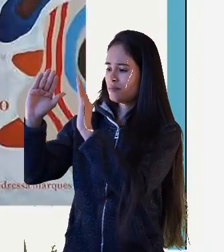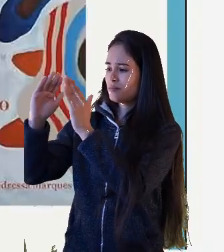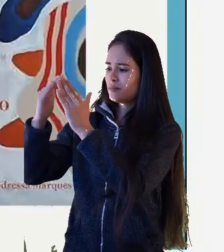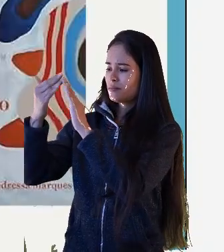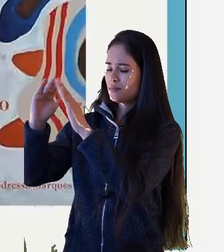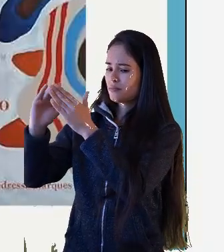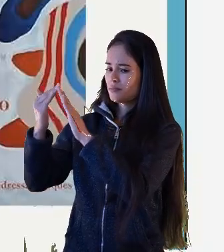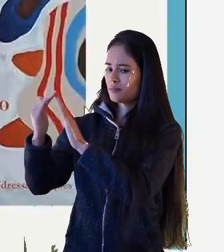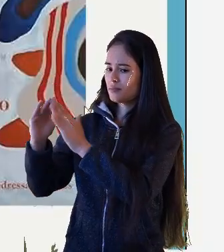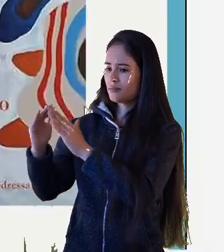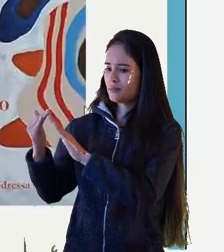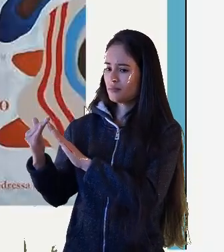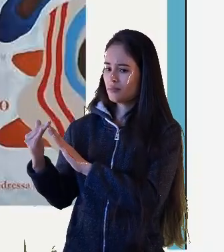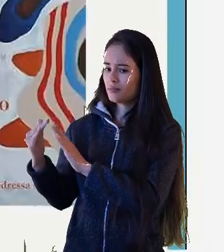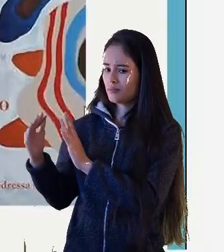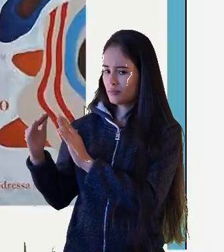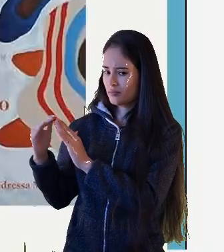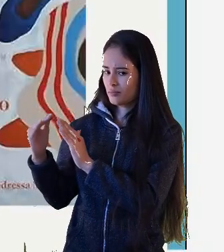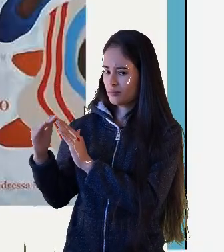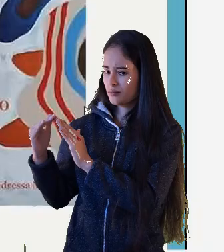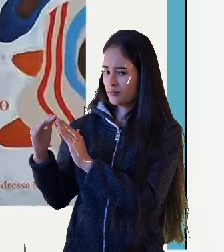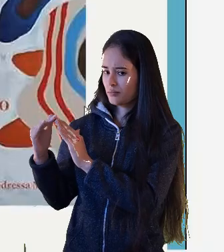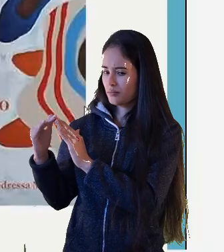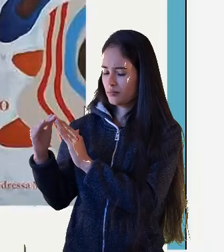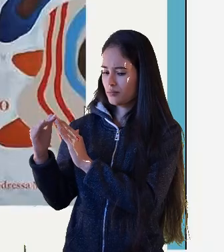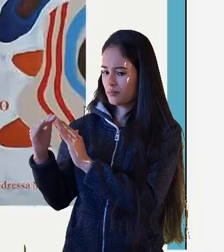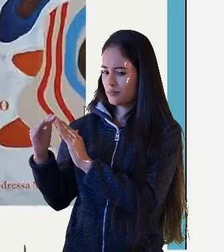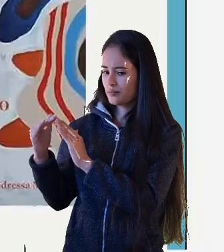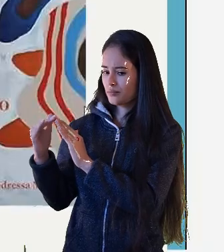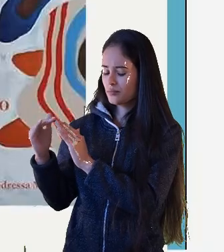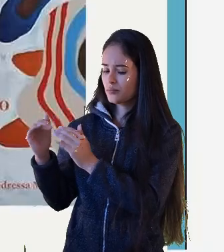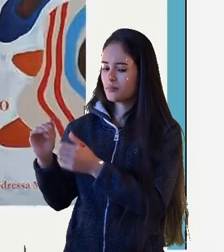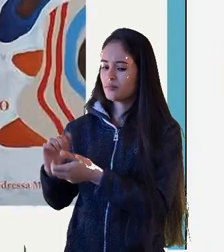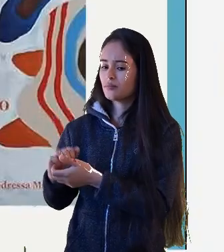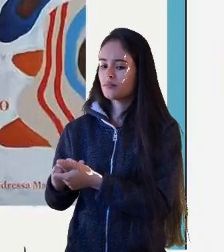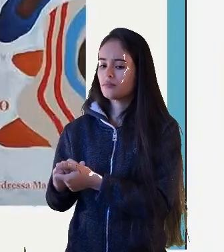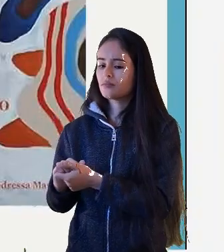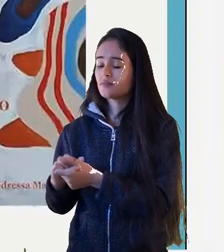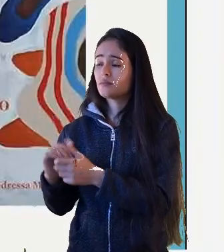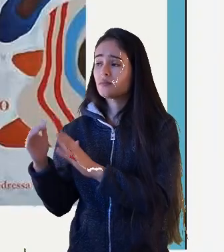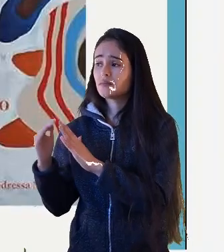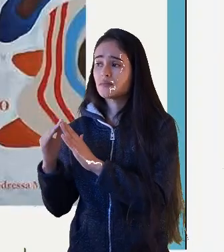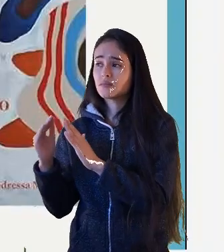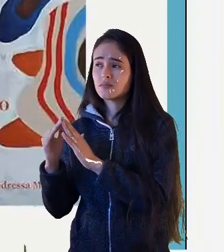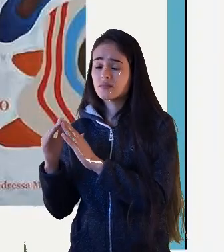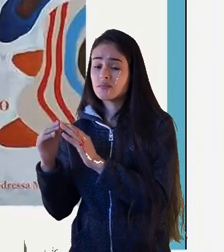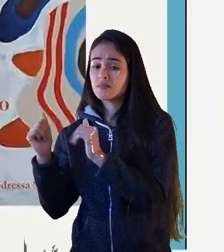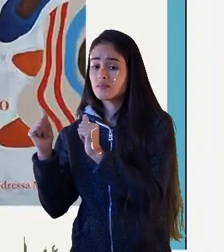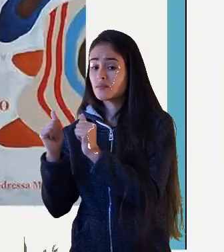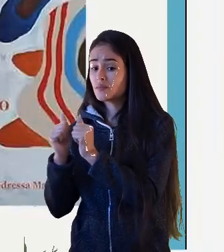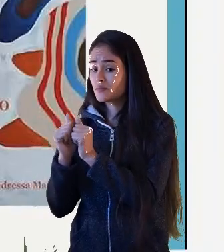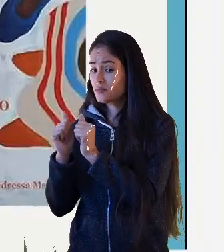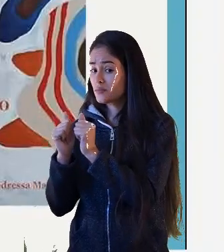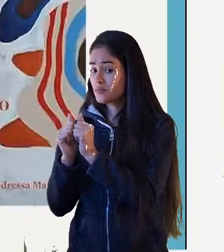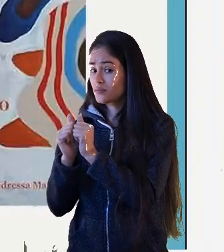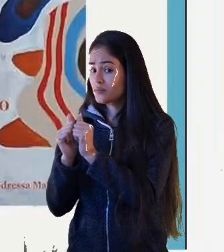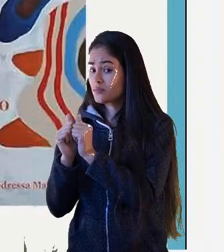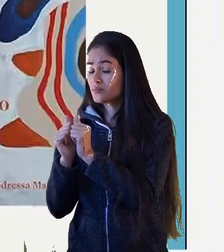vão abrir ali umas portas, né? E vão enfrentar uma realidade que os brancos não estavam com a qual os brancos estavam